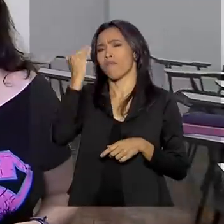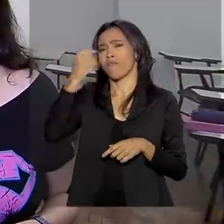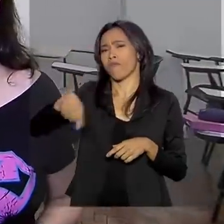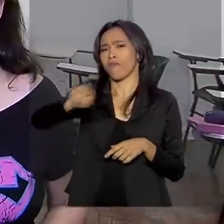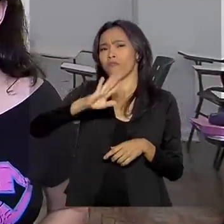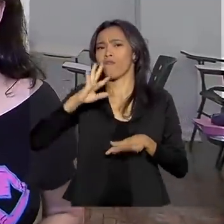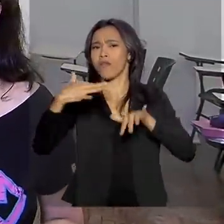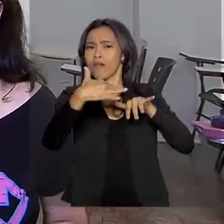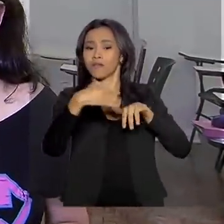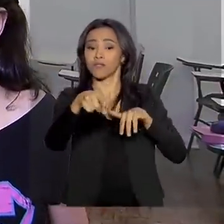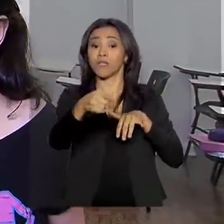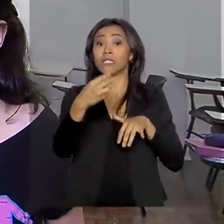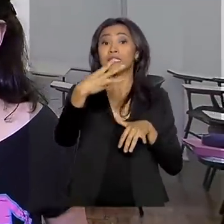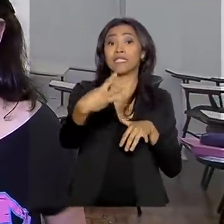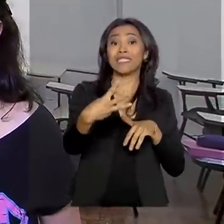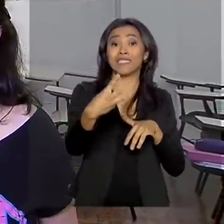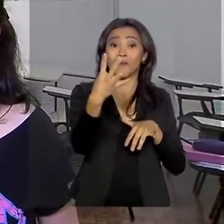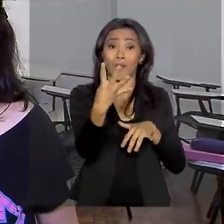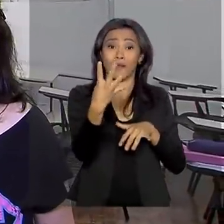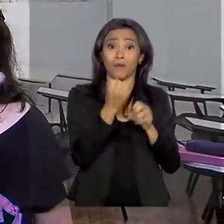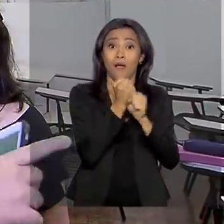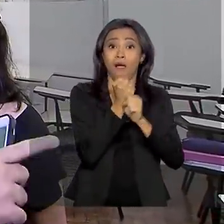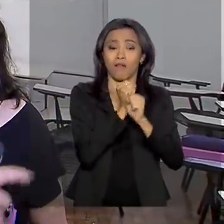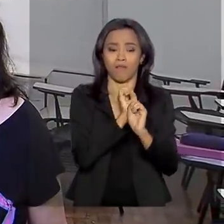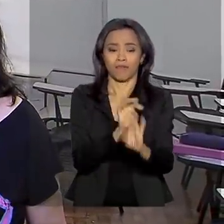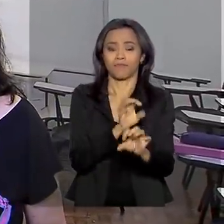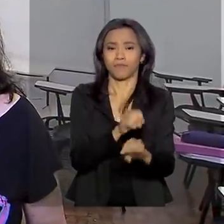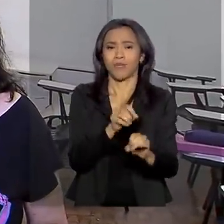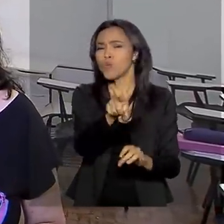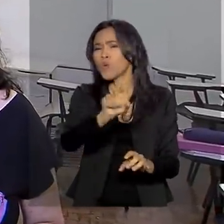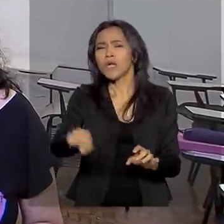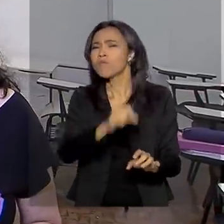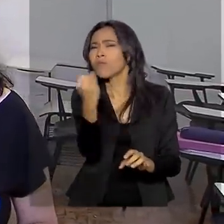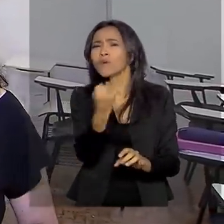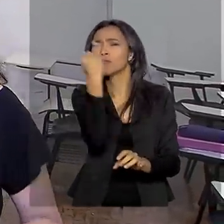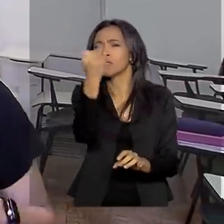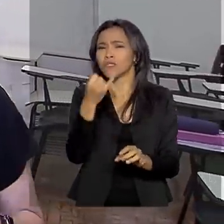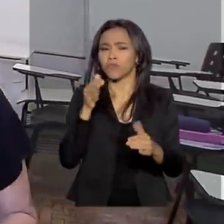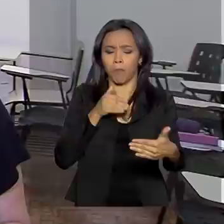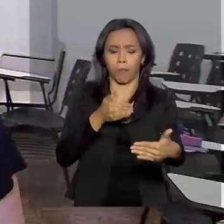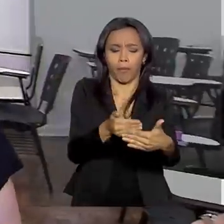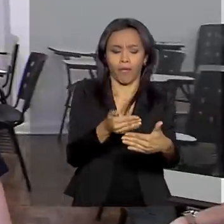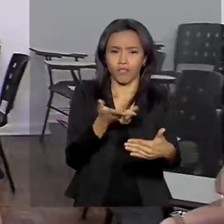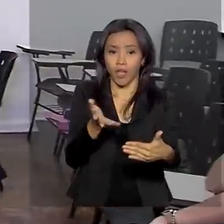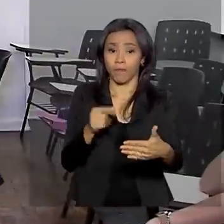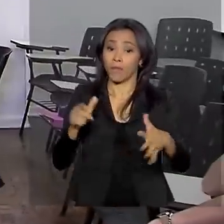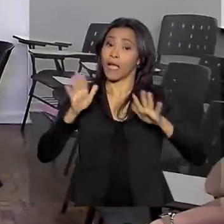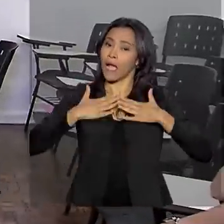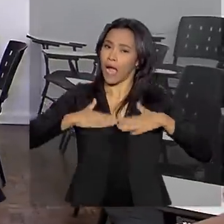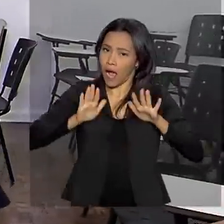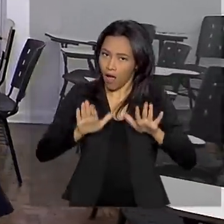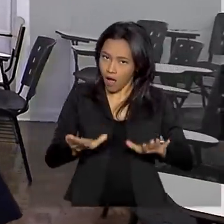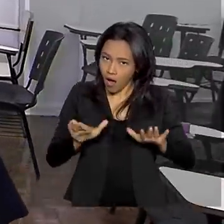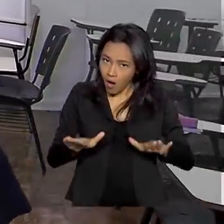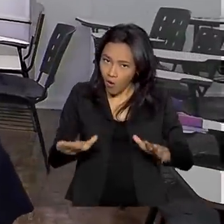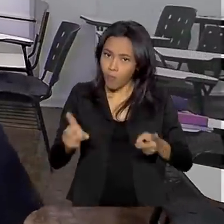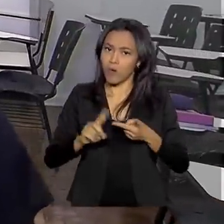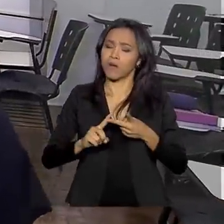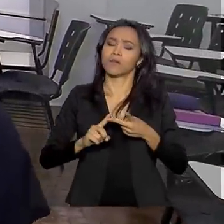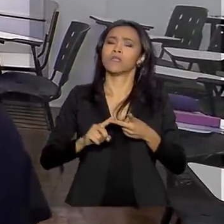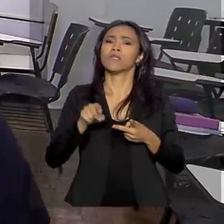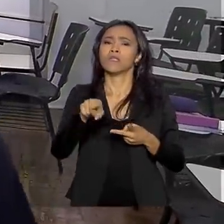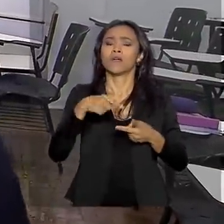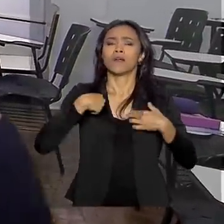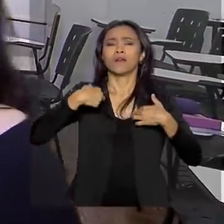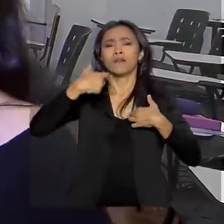tem a professora 34 anos que é importante nessa reta final presas alunos aliás que na reta final é manter a calma o sossego